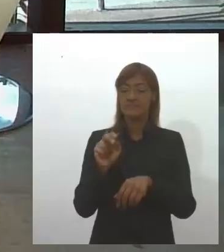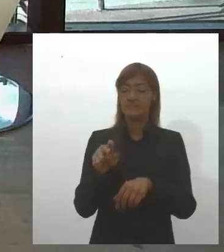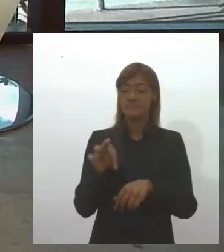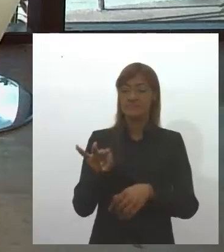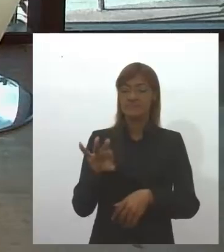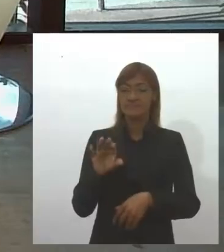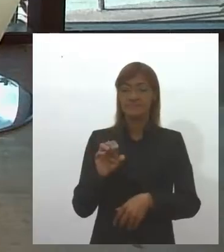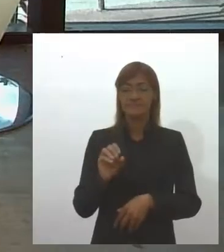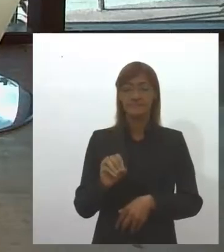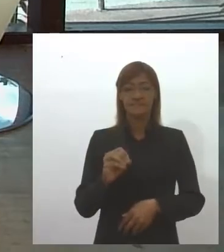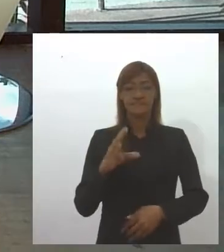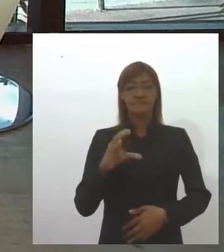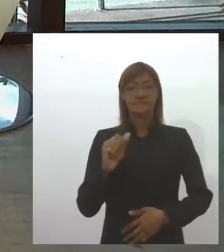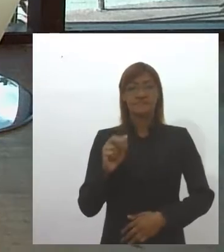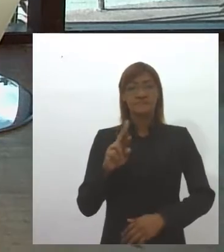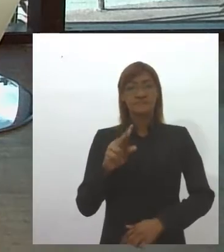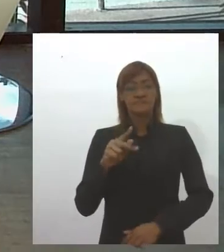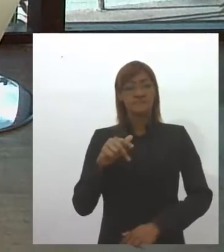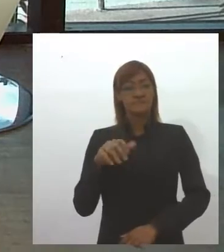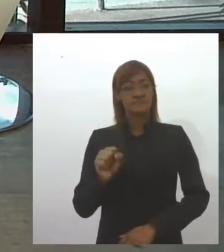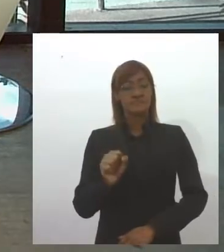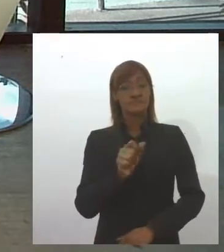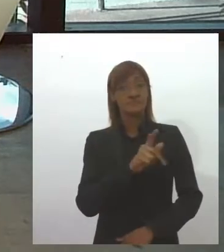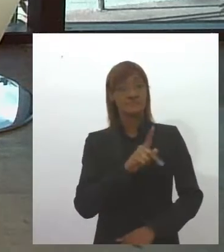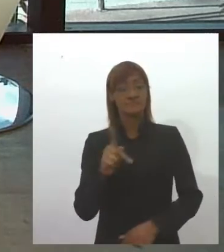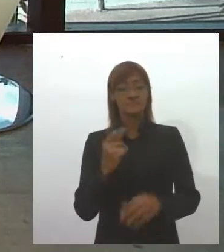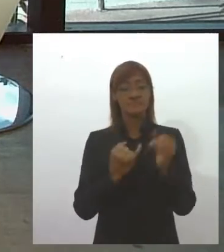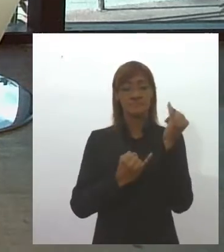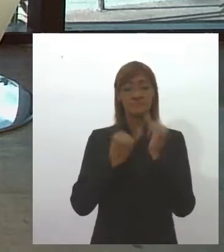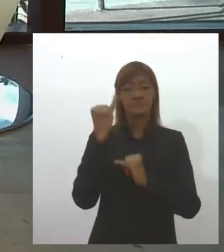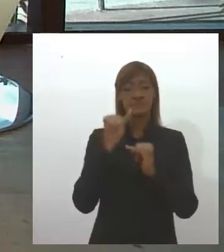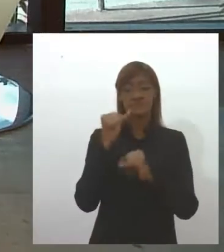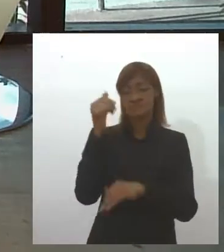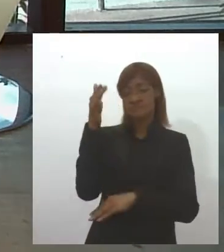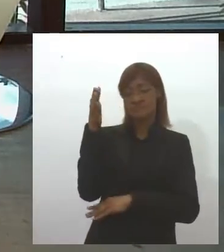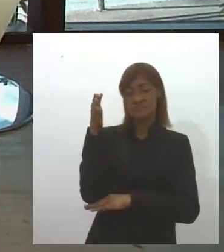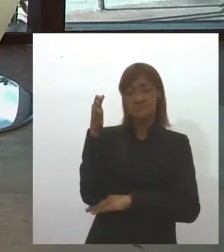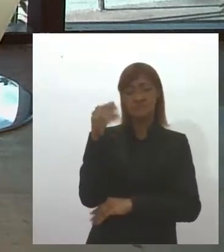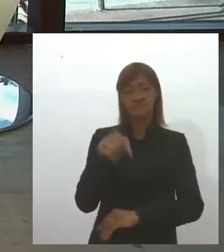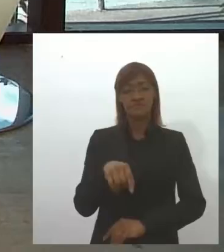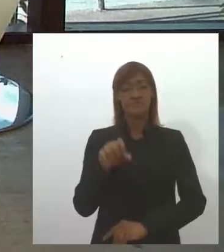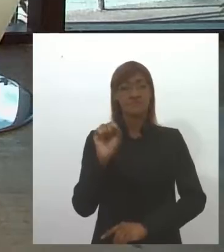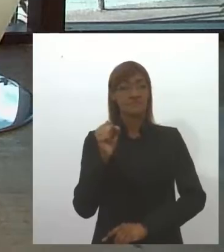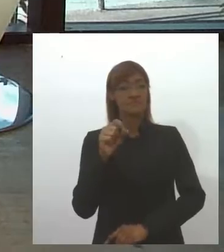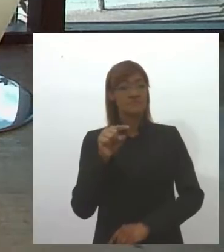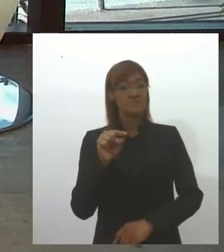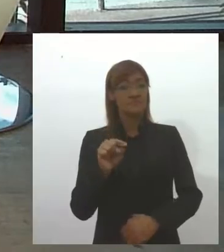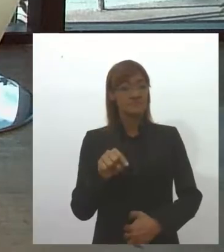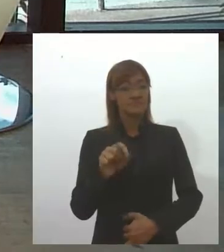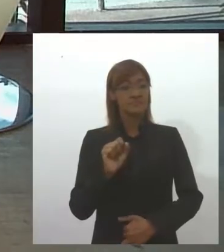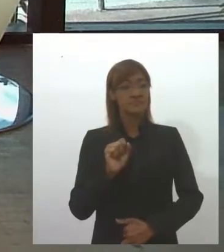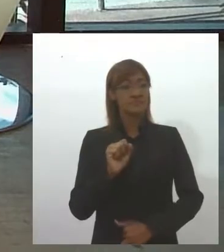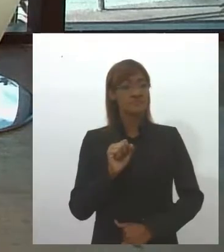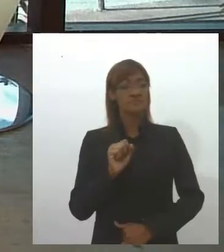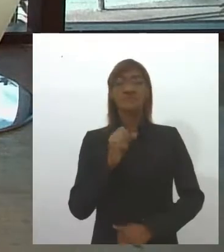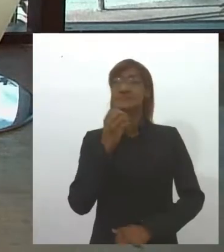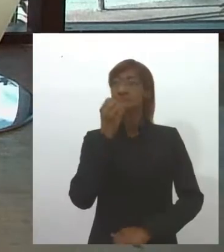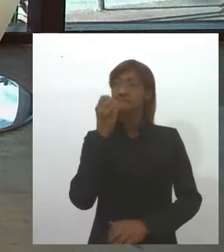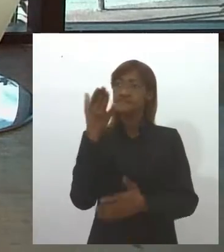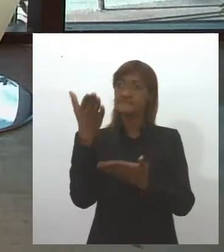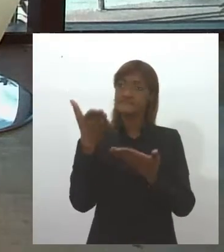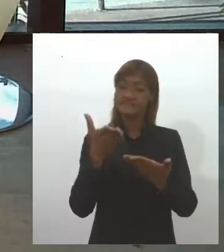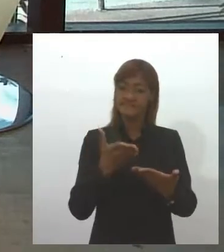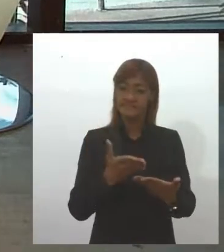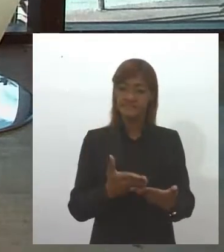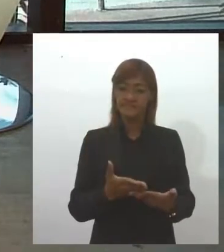Antônio Carlos Franco Sobrinho, presidente da Associação Brasileira da Indústria de Hotéis em Sergipe, a BIH Sergipe. Antônio Carlos, seja muito bem-vindo ao Além